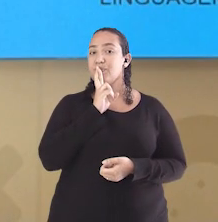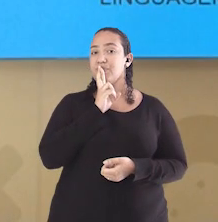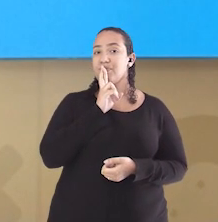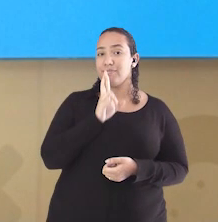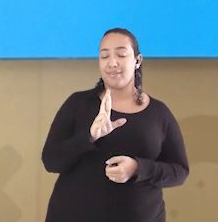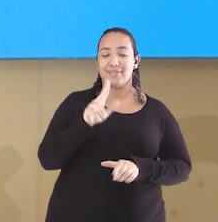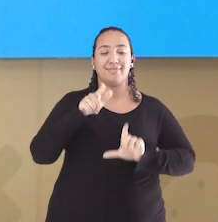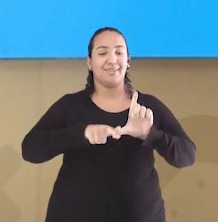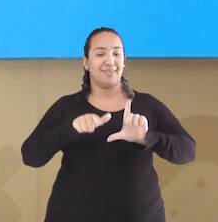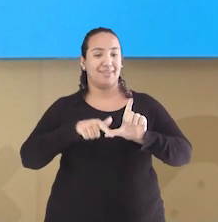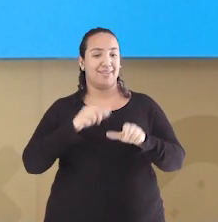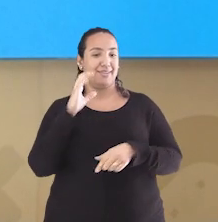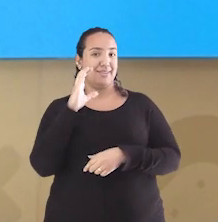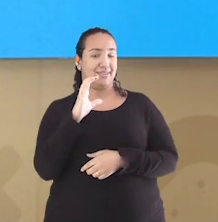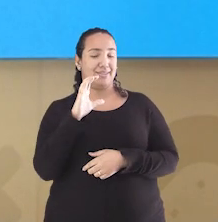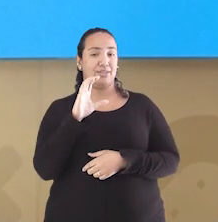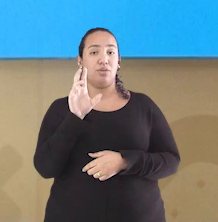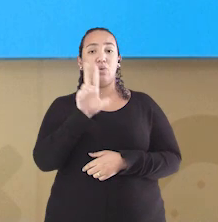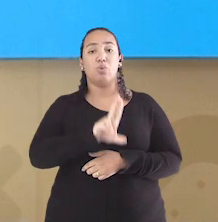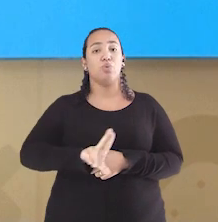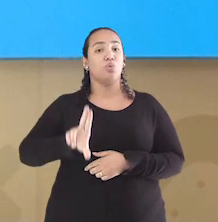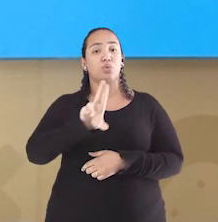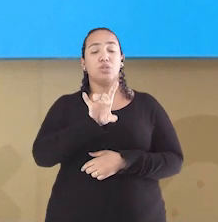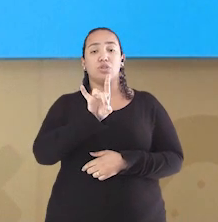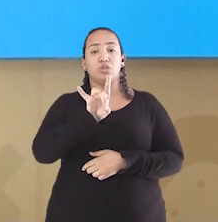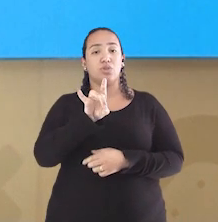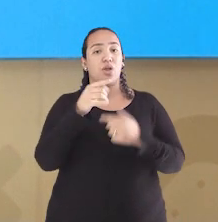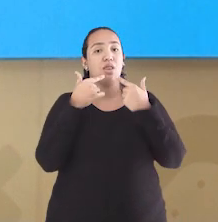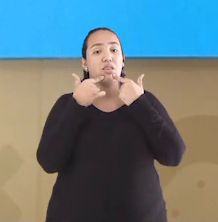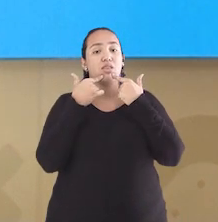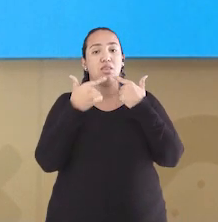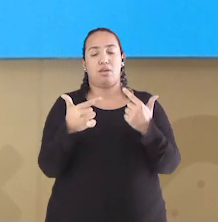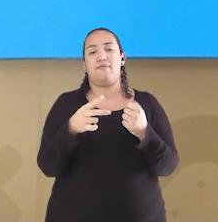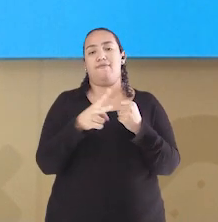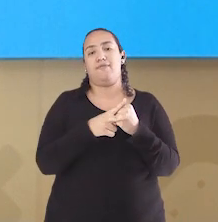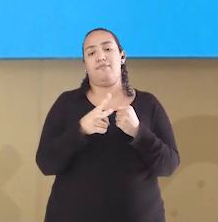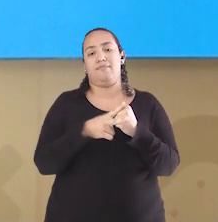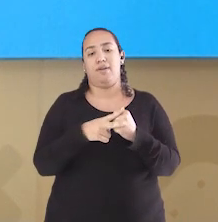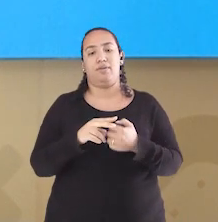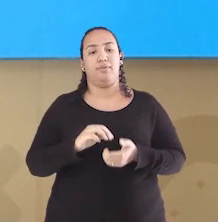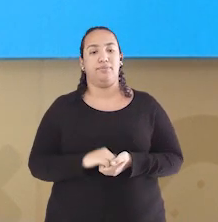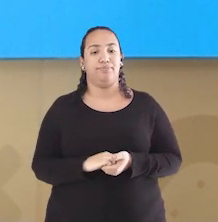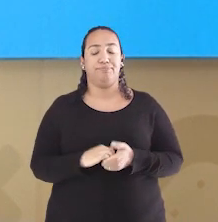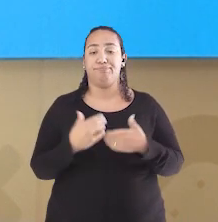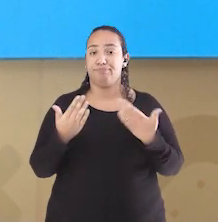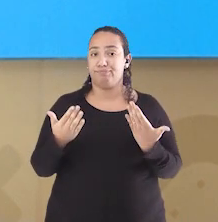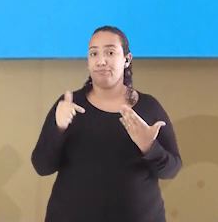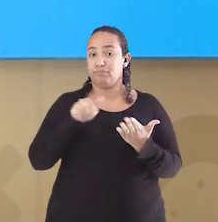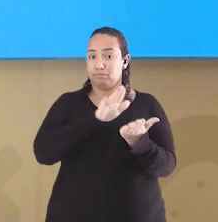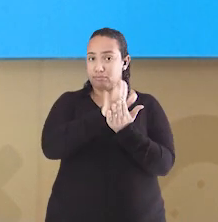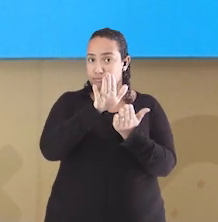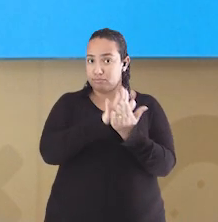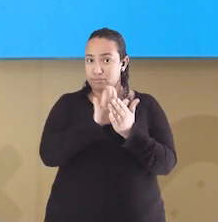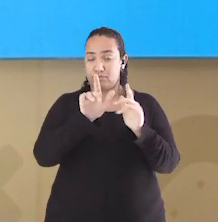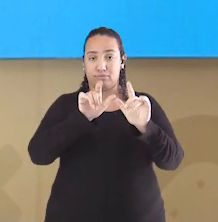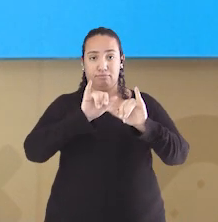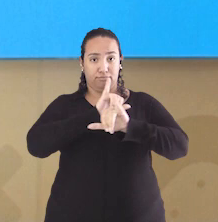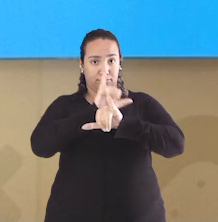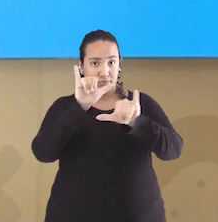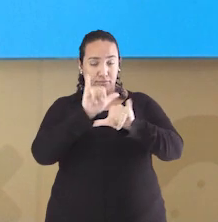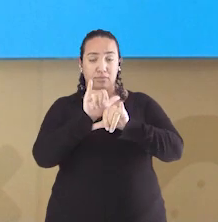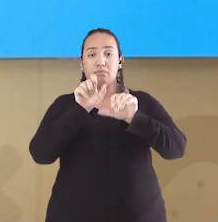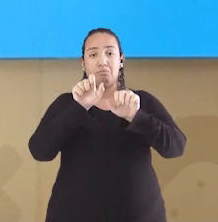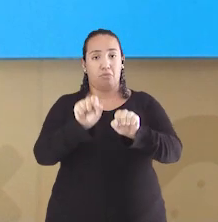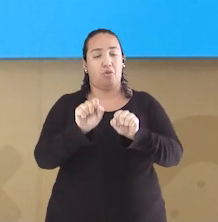Resposta da questão 2, letra C, uso apenas da linguagem verbal. Anúncios publicitários podem